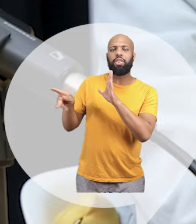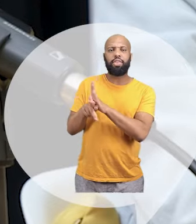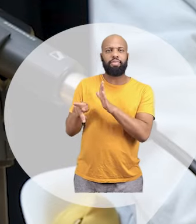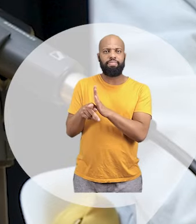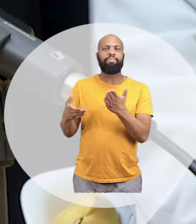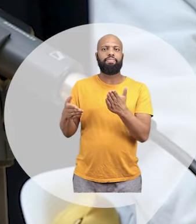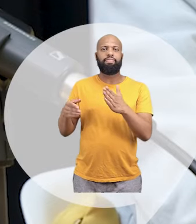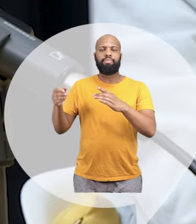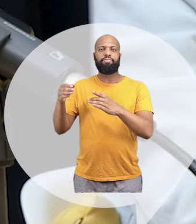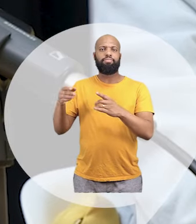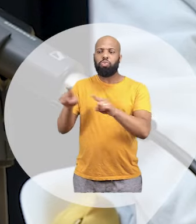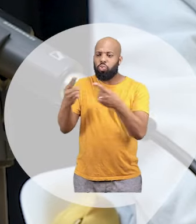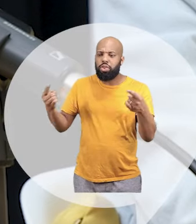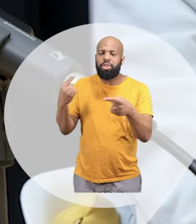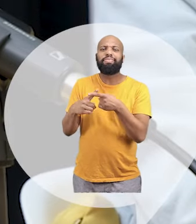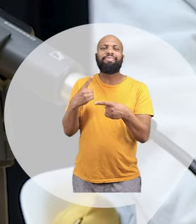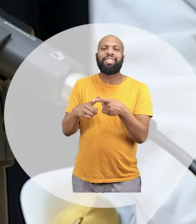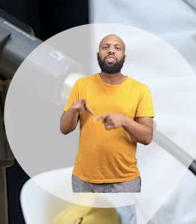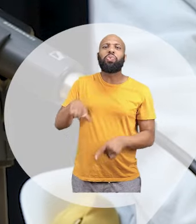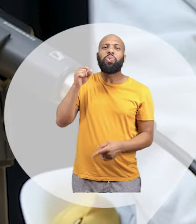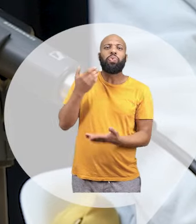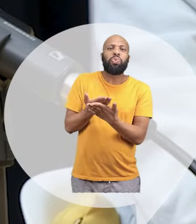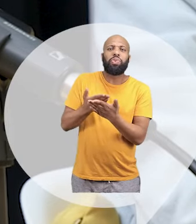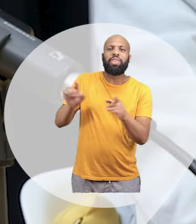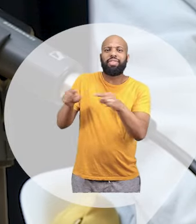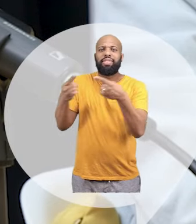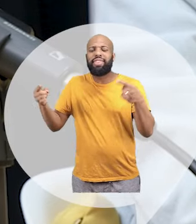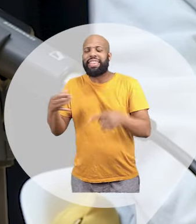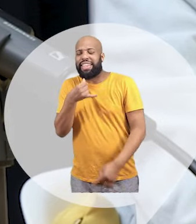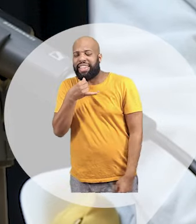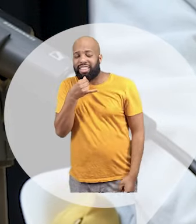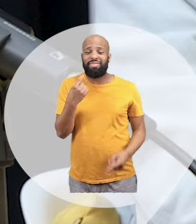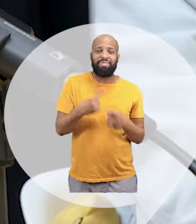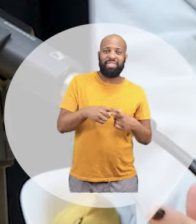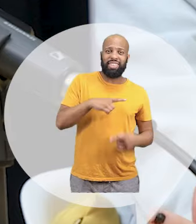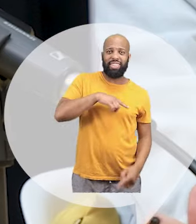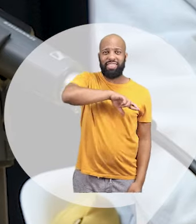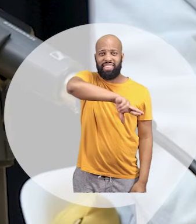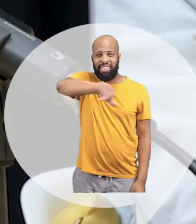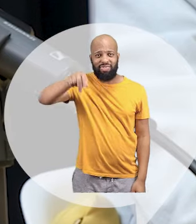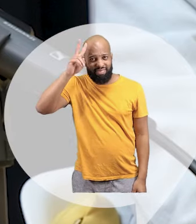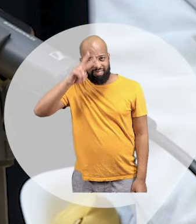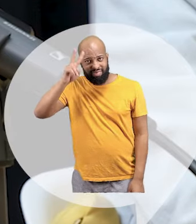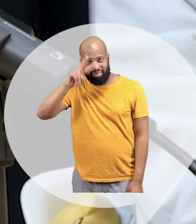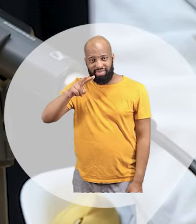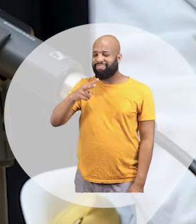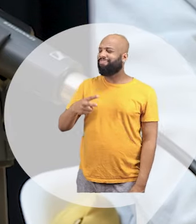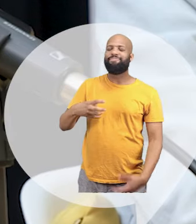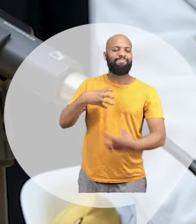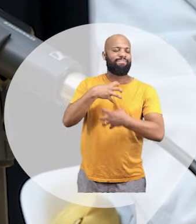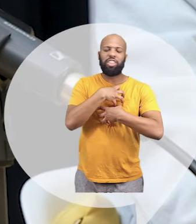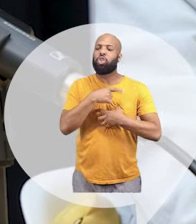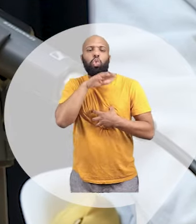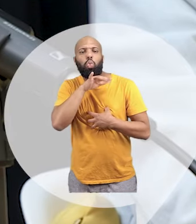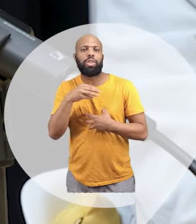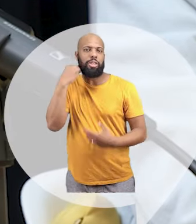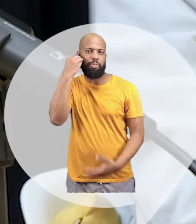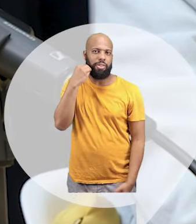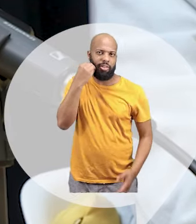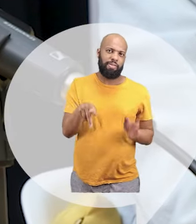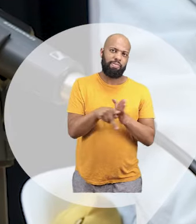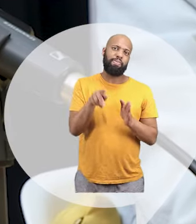licenciatura em música Porque que a gente escolheu fazer a música não vai abrir a Estância e É triste a quantidade de relatos que a gente escuta de péssima